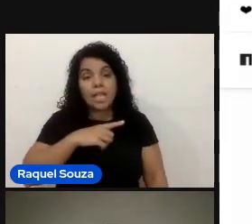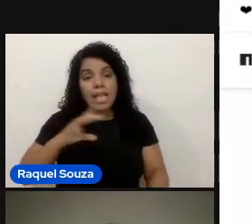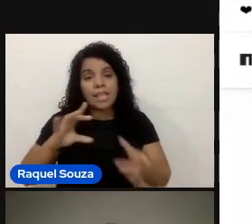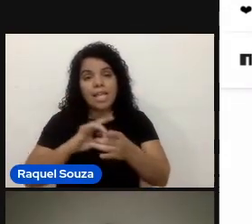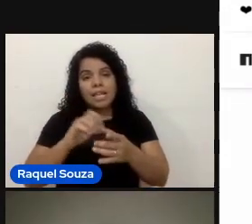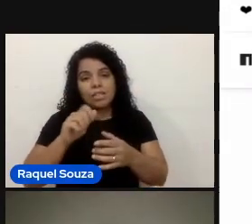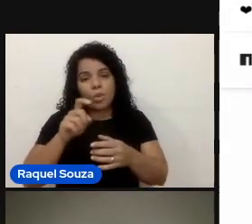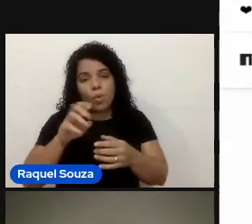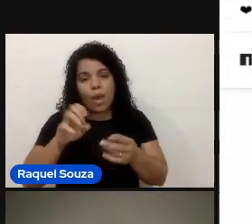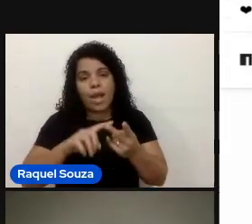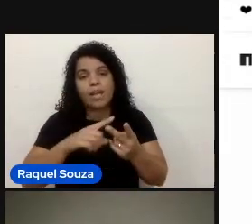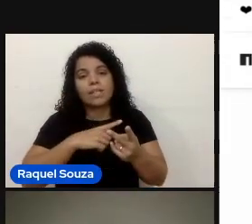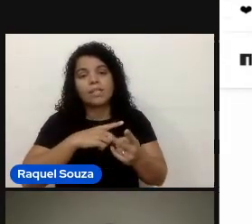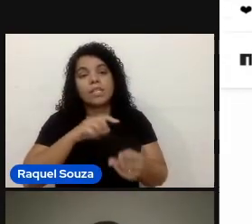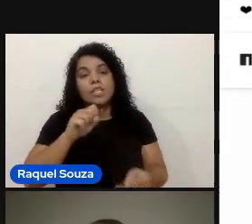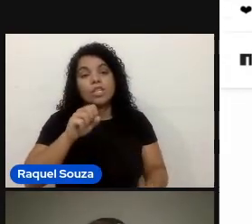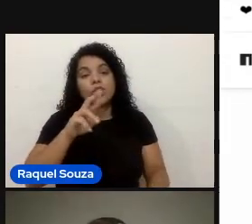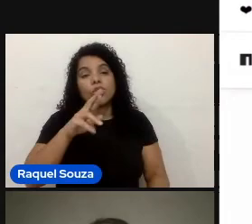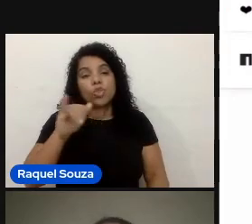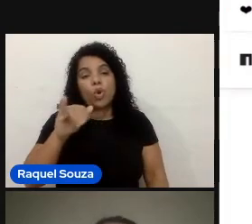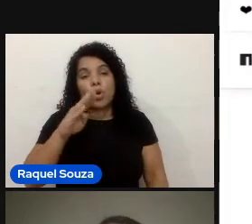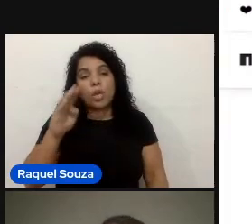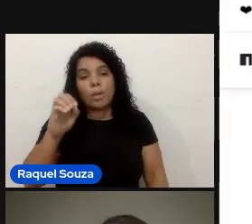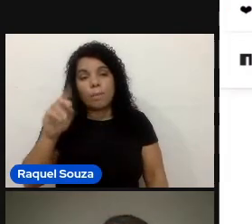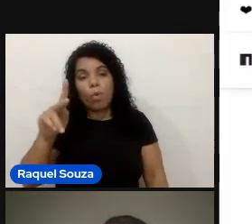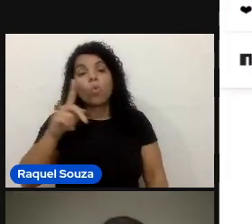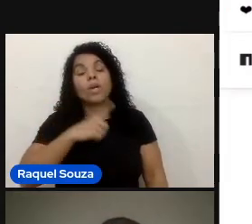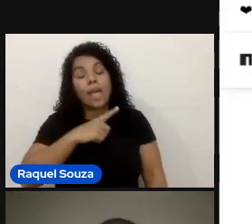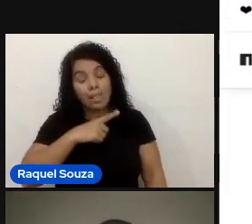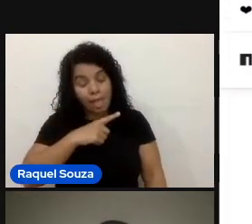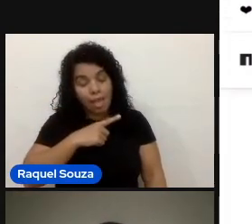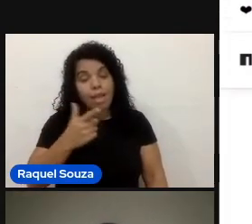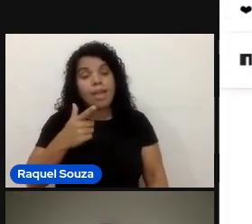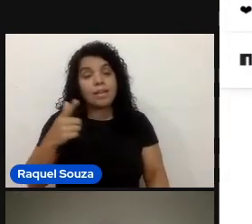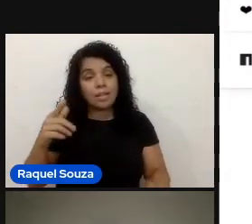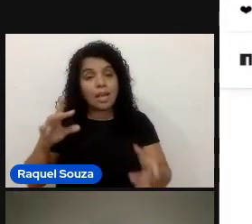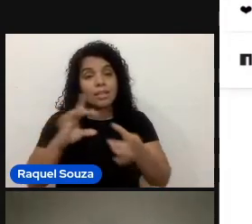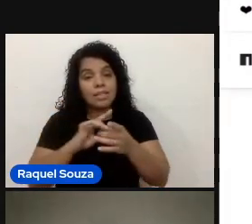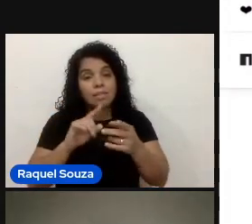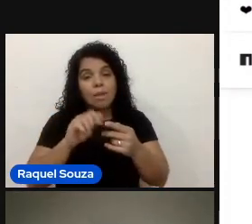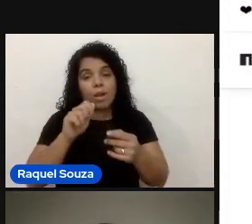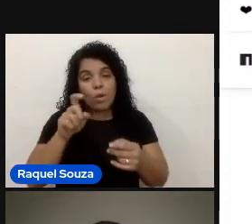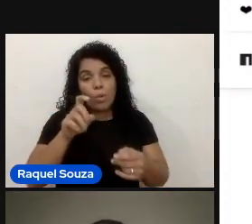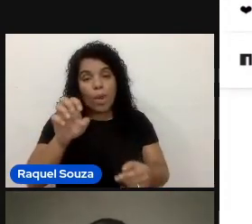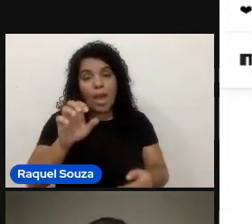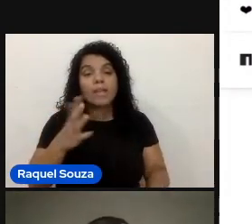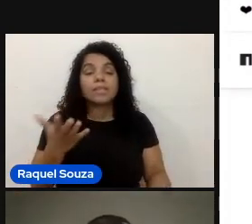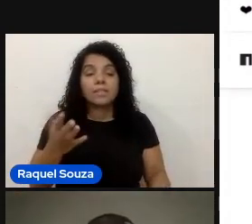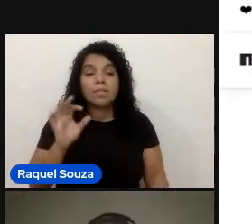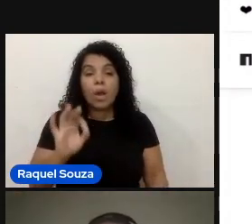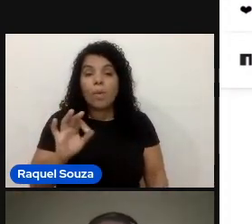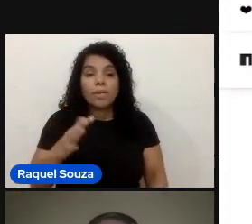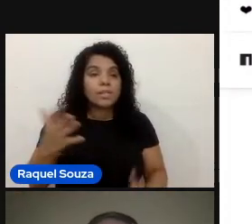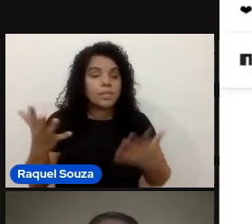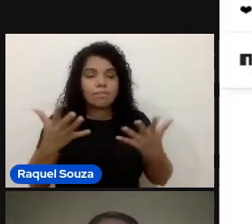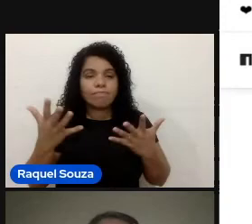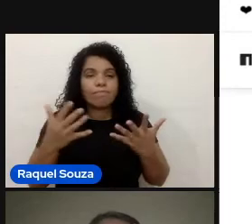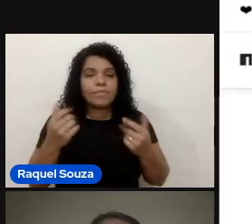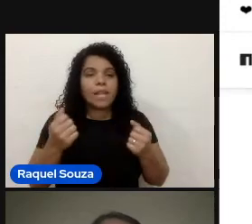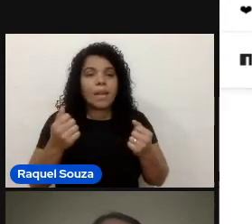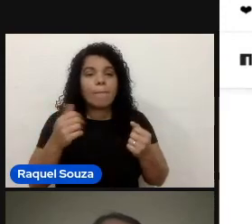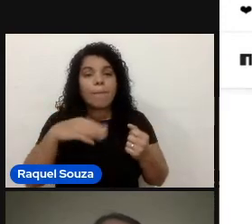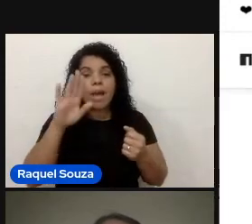Storybook ele tem um add-on de acessibilidade que usa o X por baixo dos panos, então é uma engine acho que é mais usada para